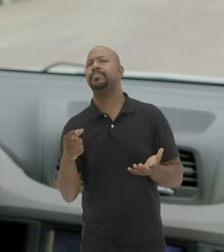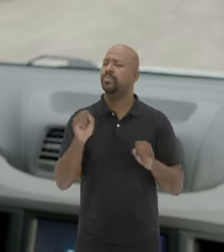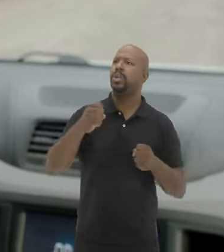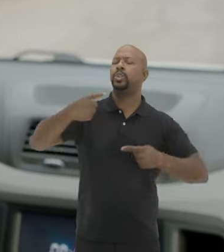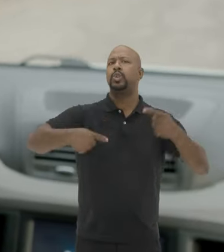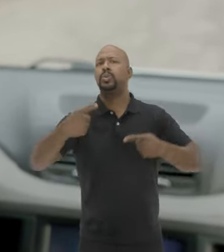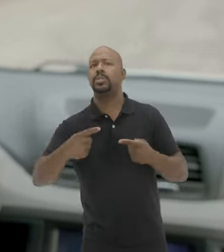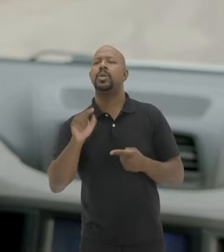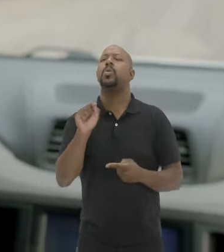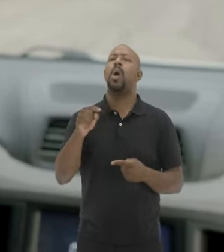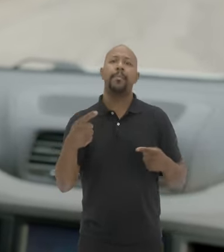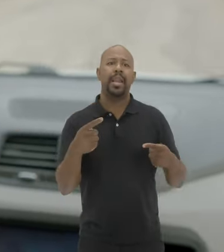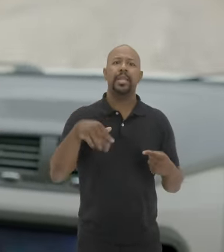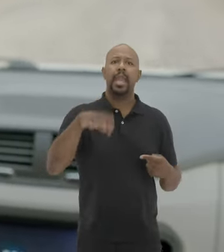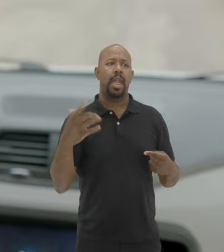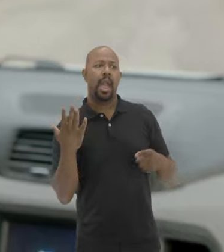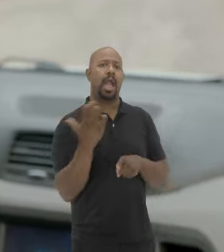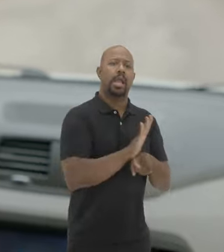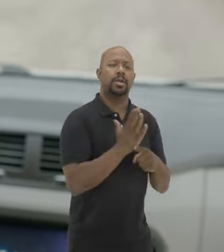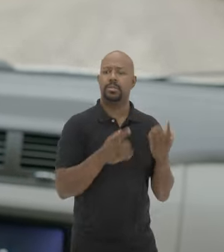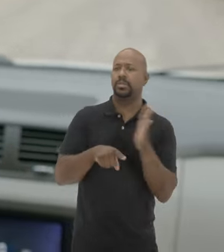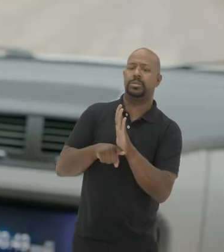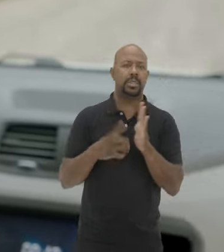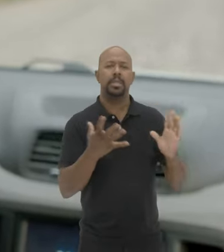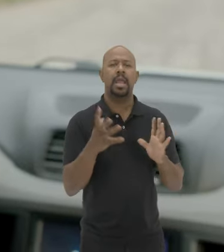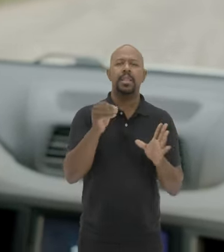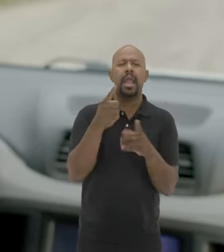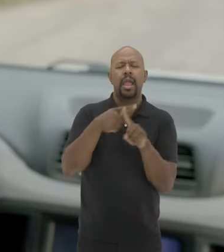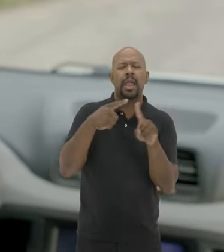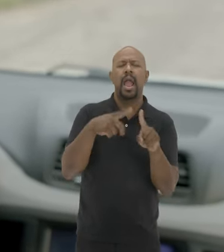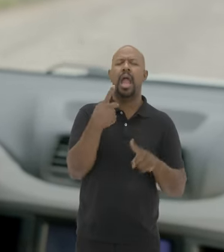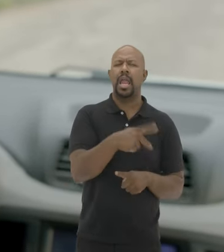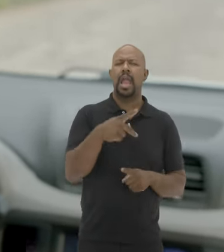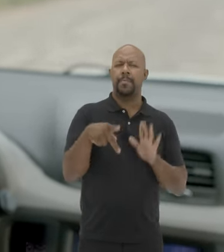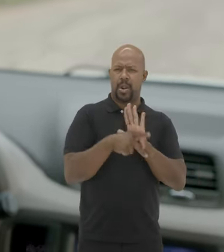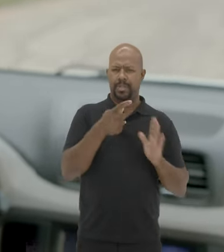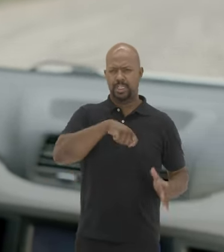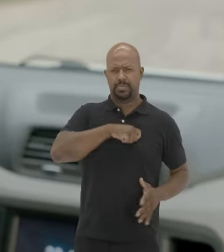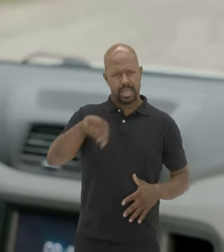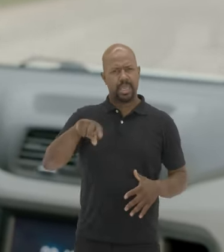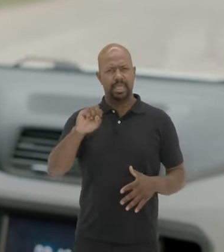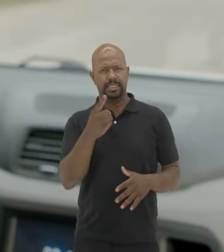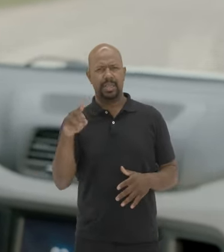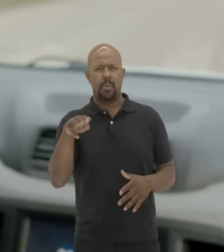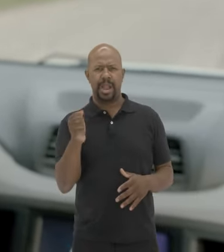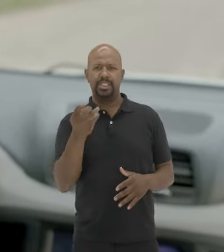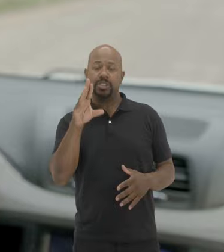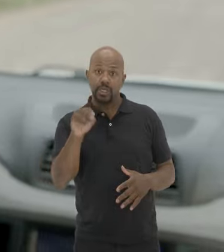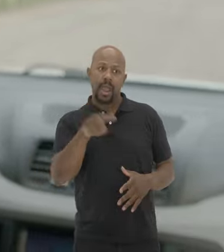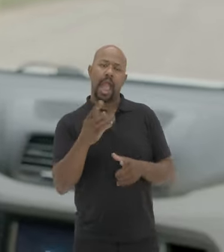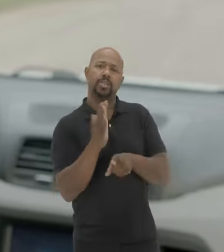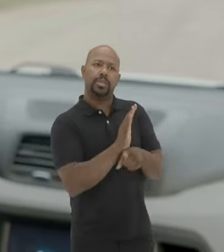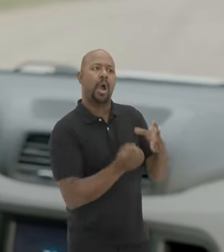até discutir qual veio em função de qual né porque tu diz que tem resquícios espanhóis aqui quer dizer São Martinho